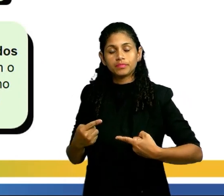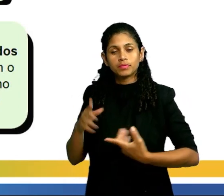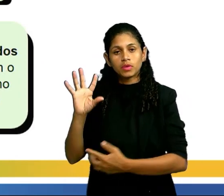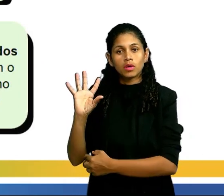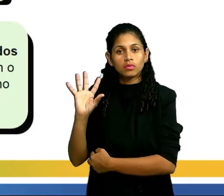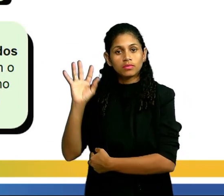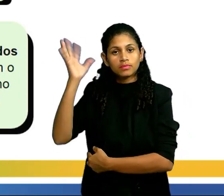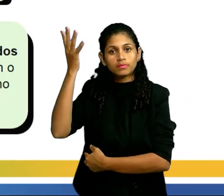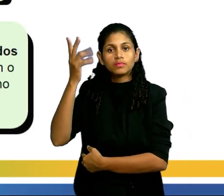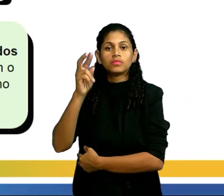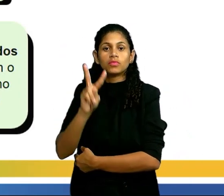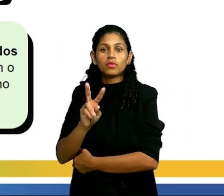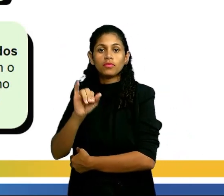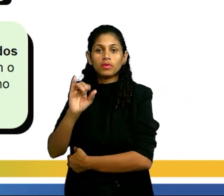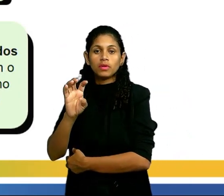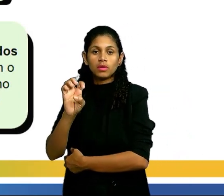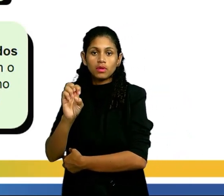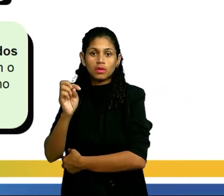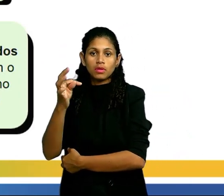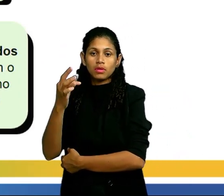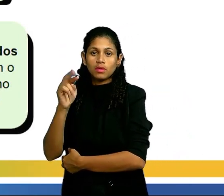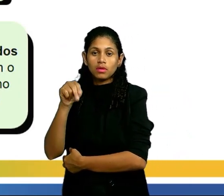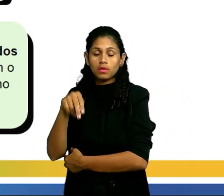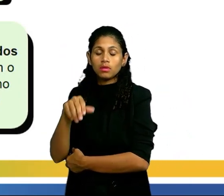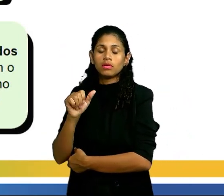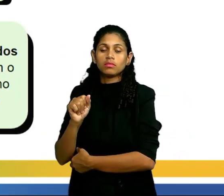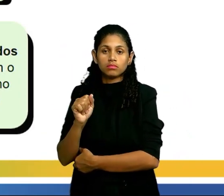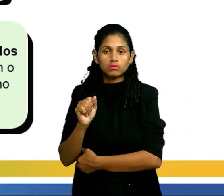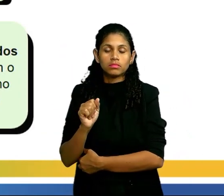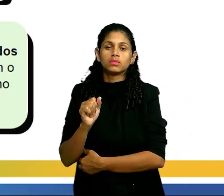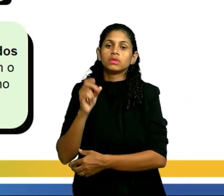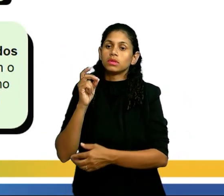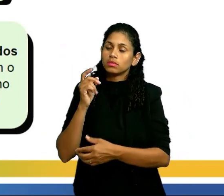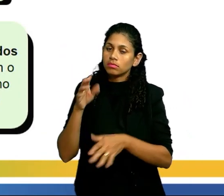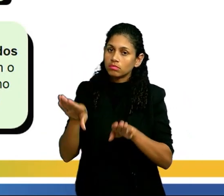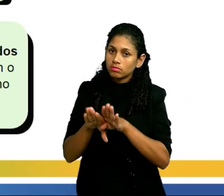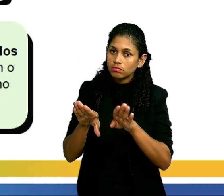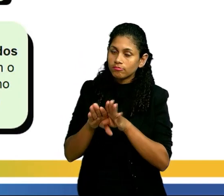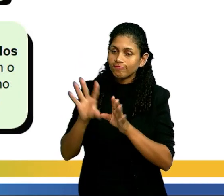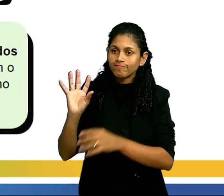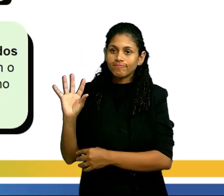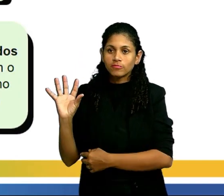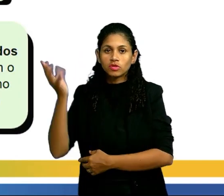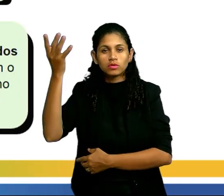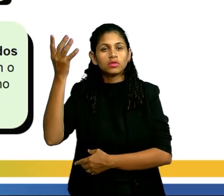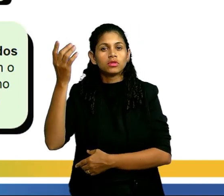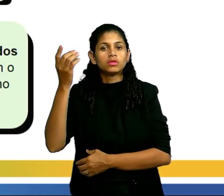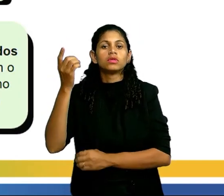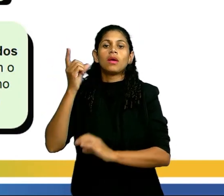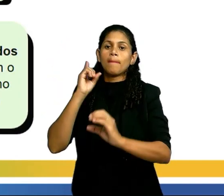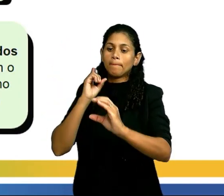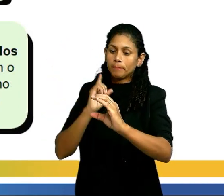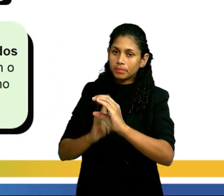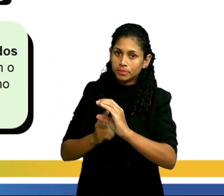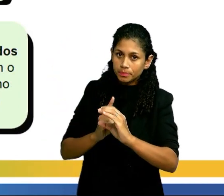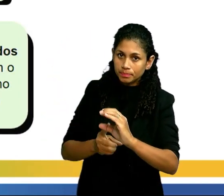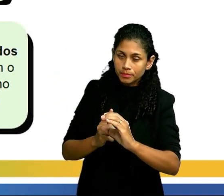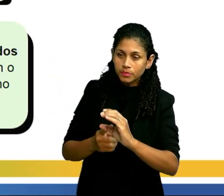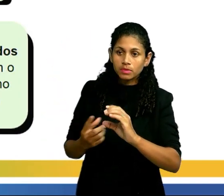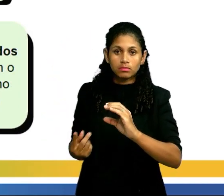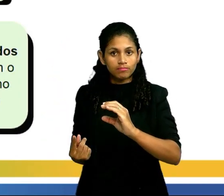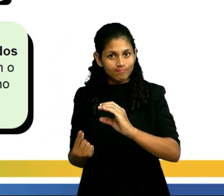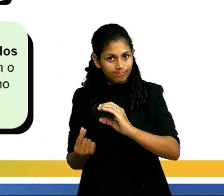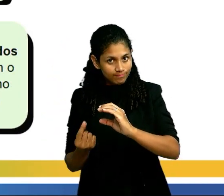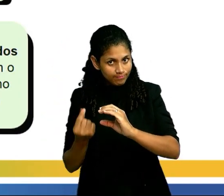Vietnã também serão causados pela disparidade socialistas e capitalistas. O Vietnã também tinha